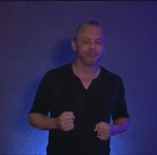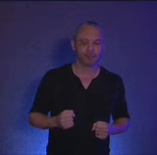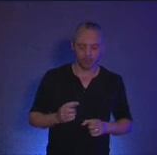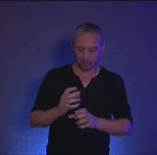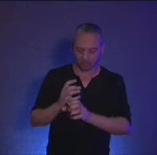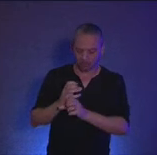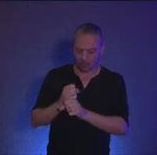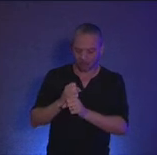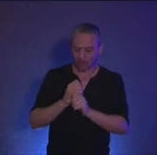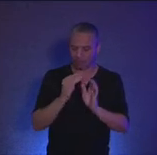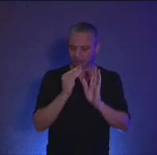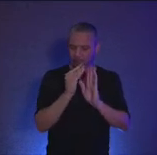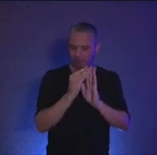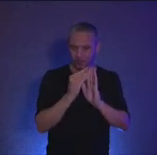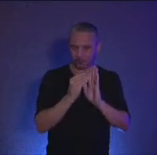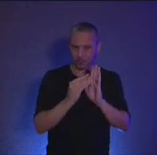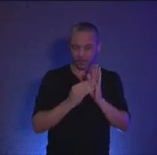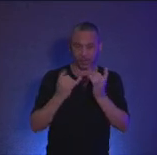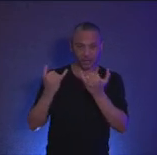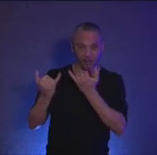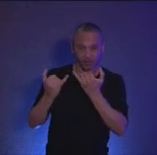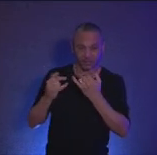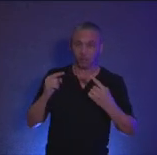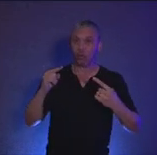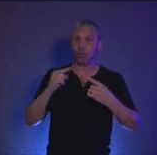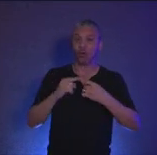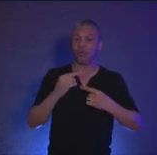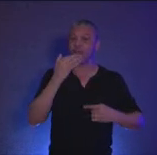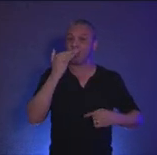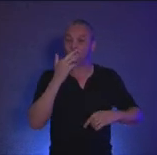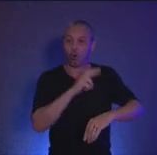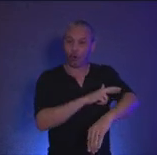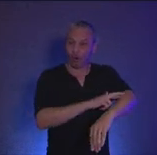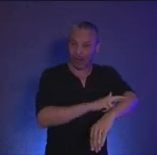computava os dados sobre raça e cor